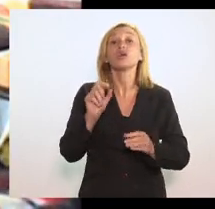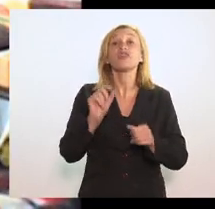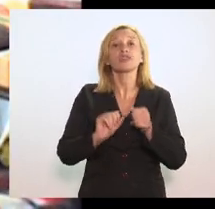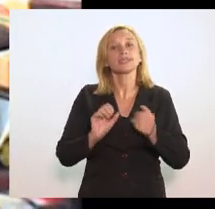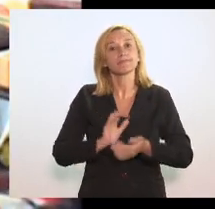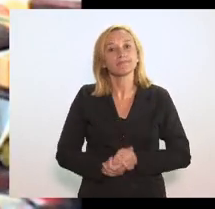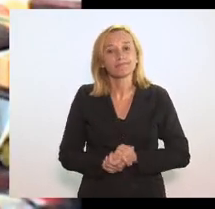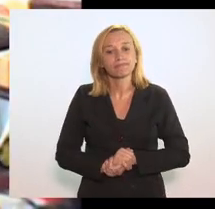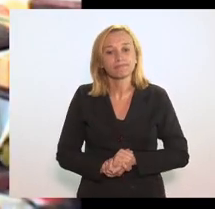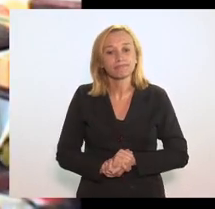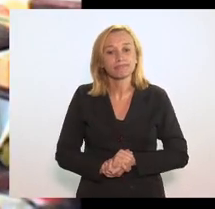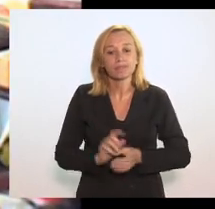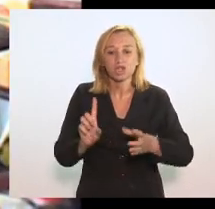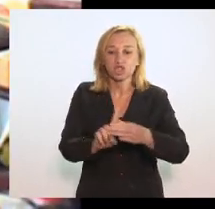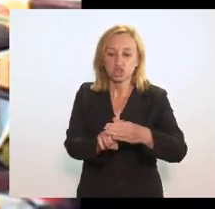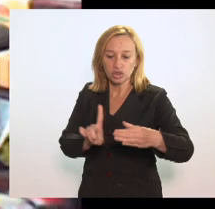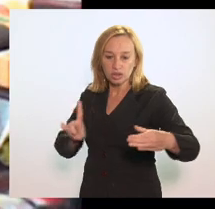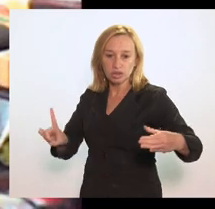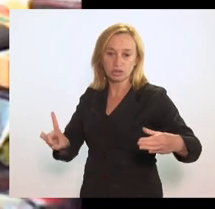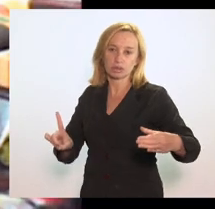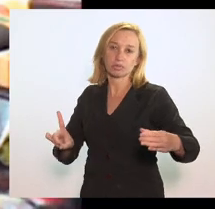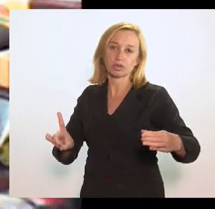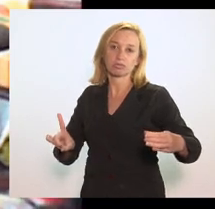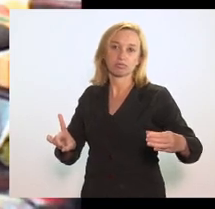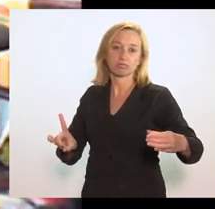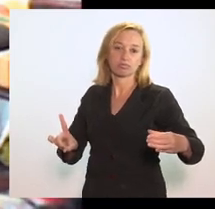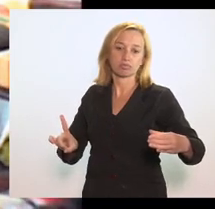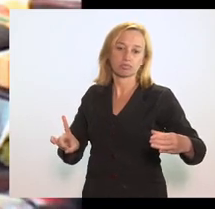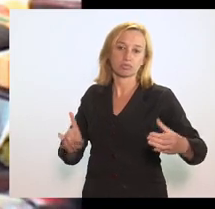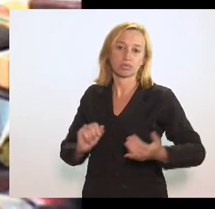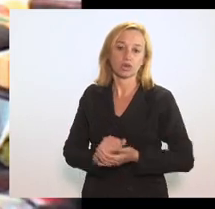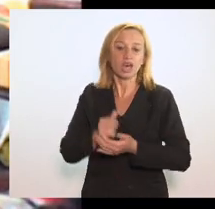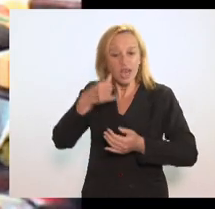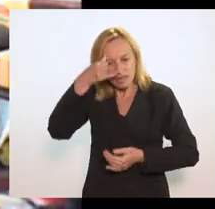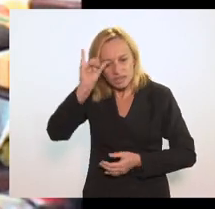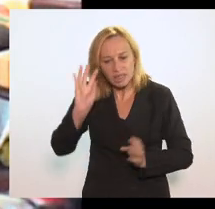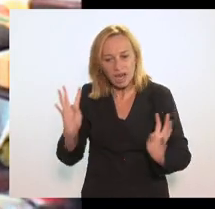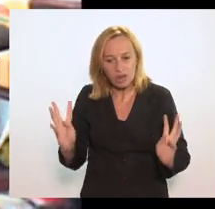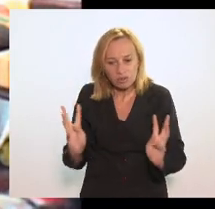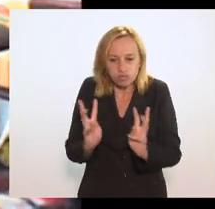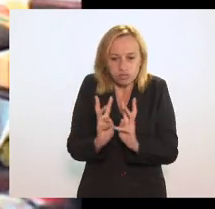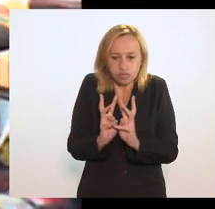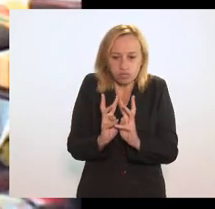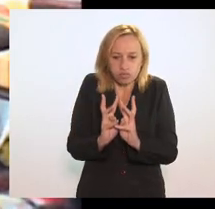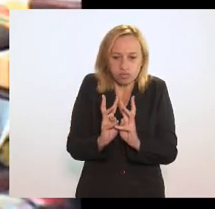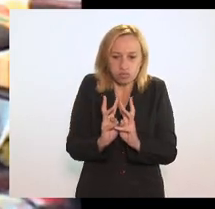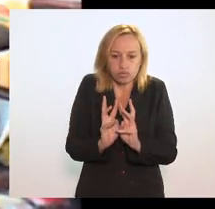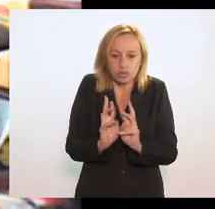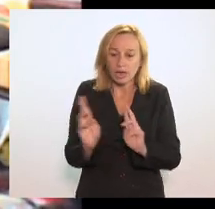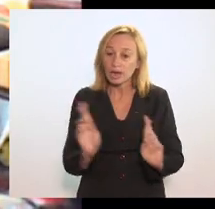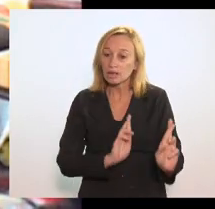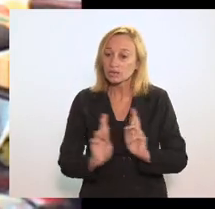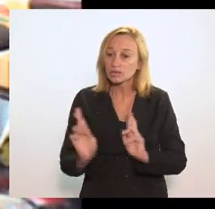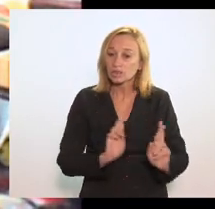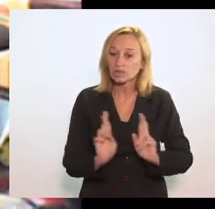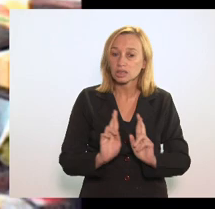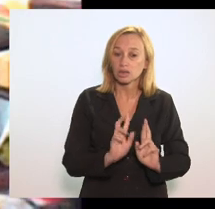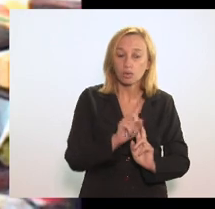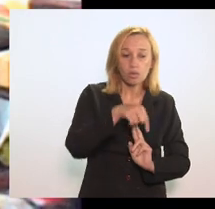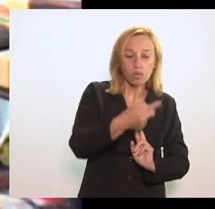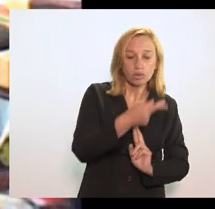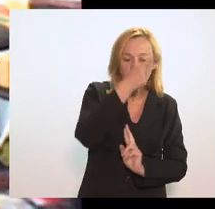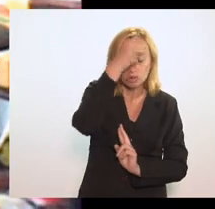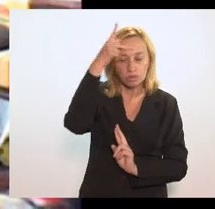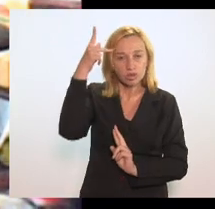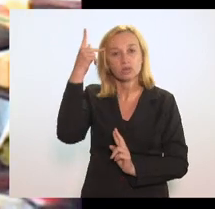feito? Distanciamento social. Evitar aglomerar, evitar se relacionar fisicamente com outras